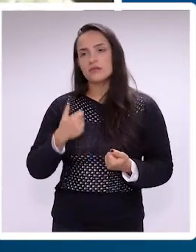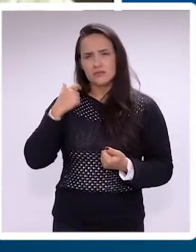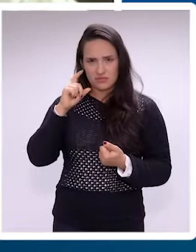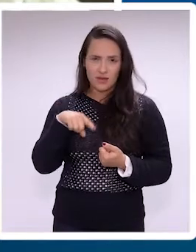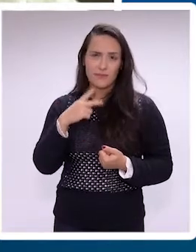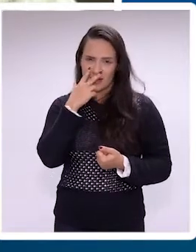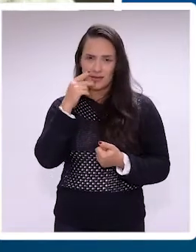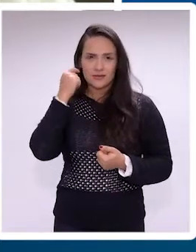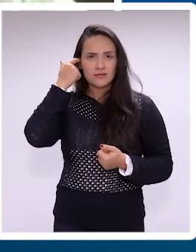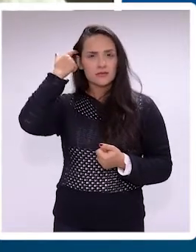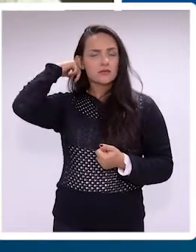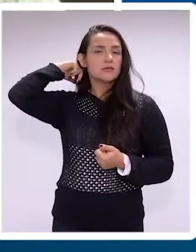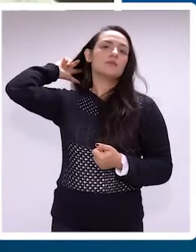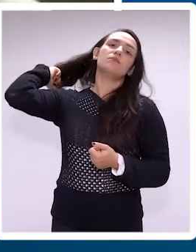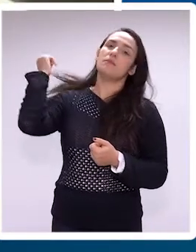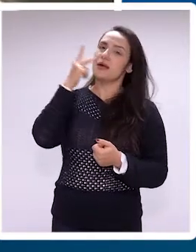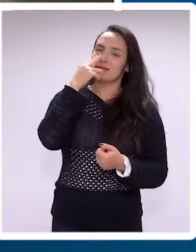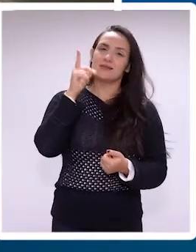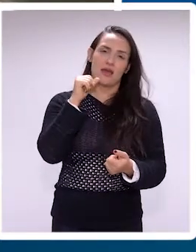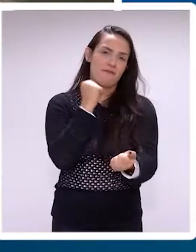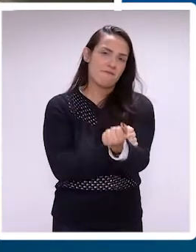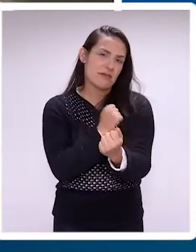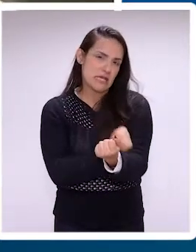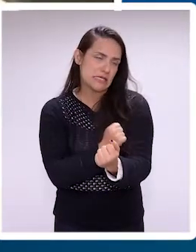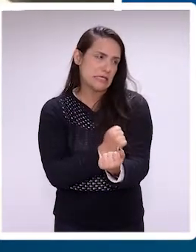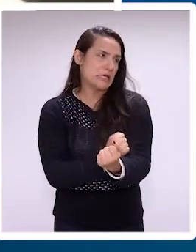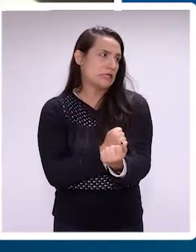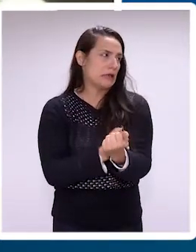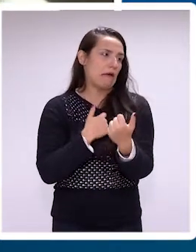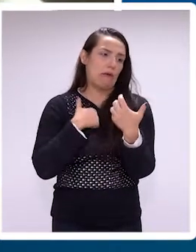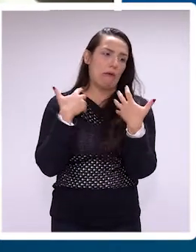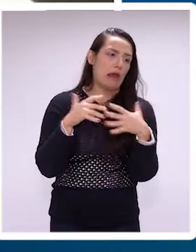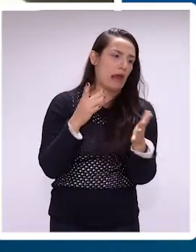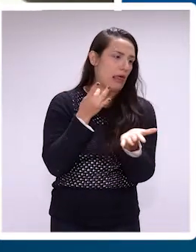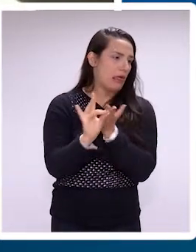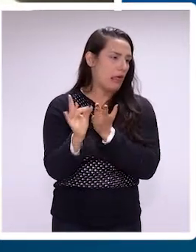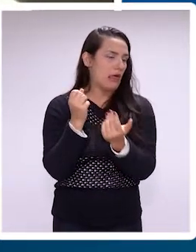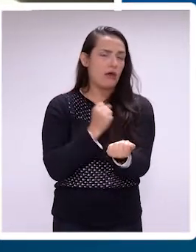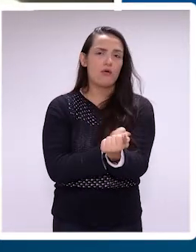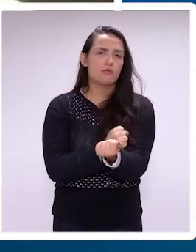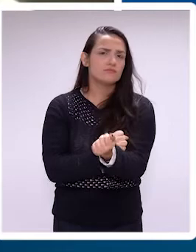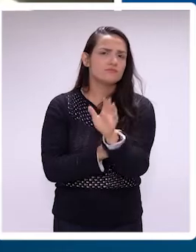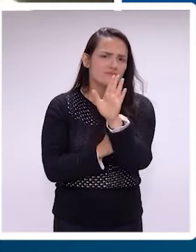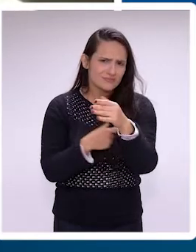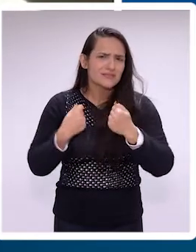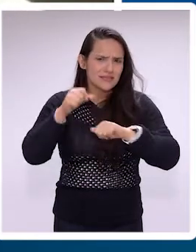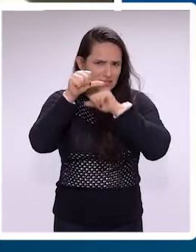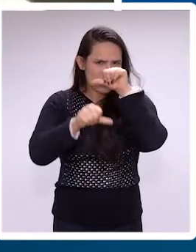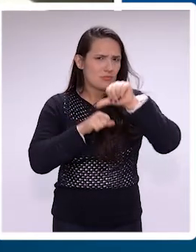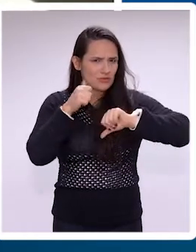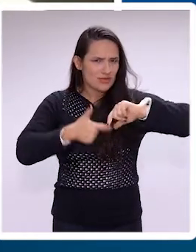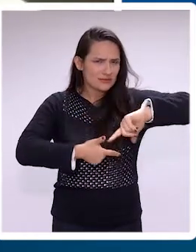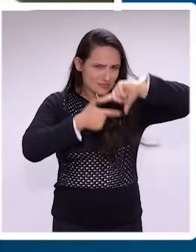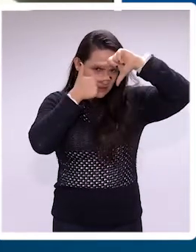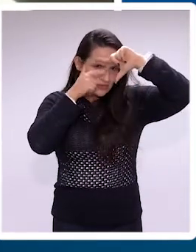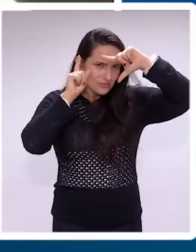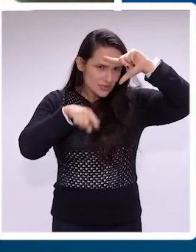Vicia também, muitos acham que viciam. É preciso também quebrar certos tabus, né? E